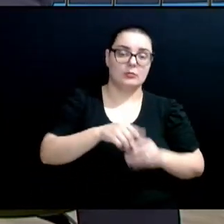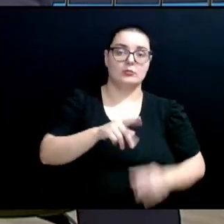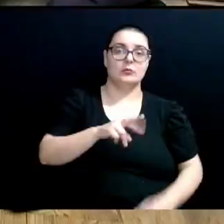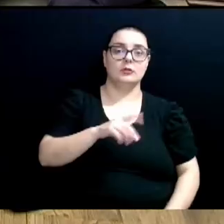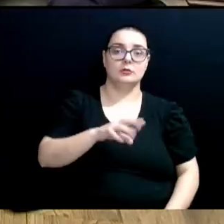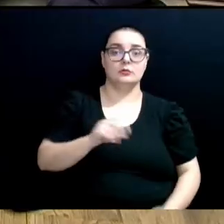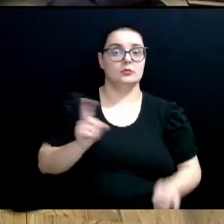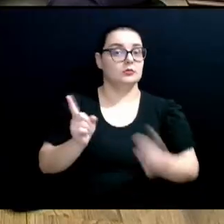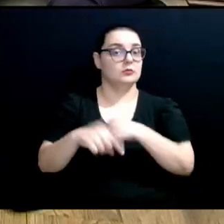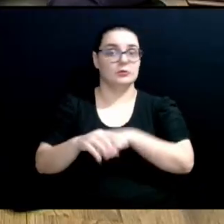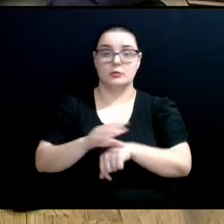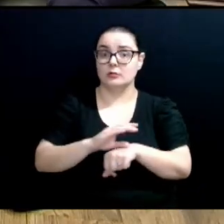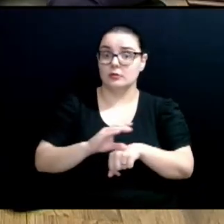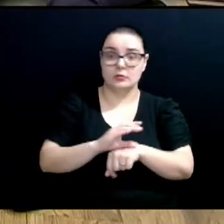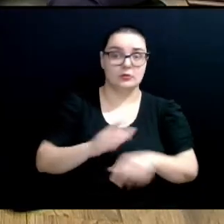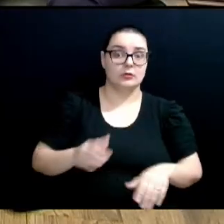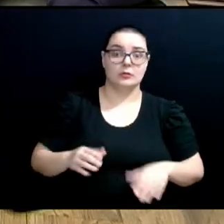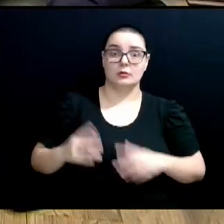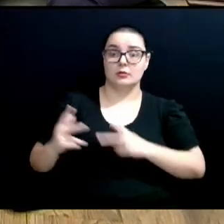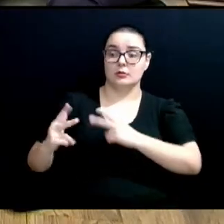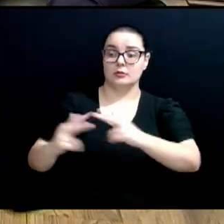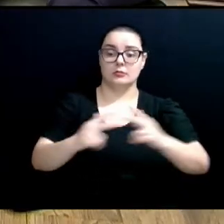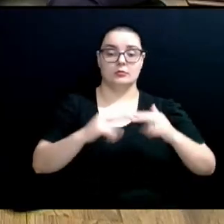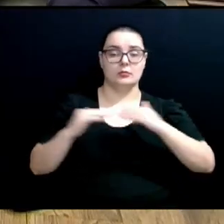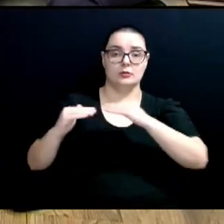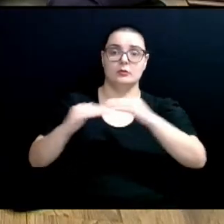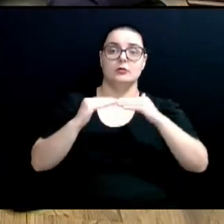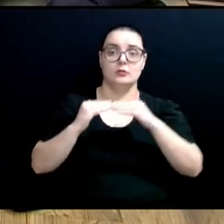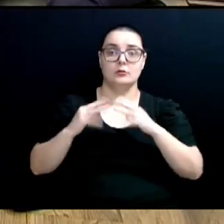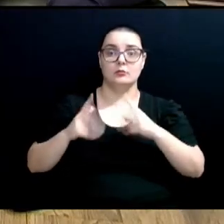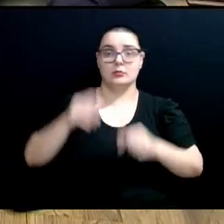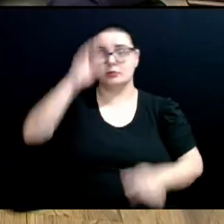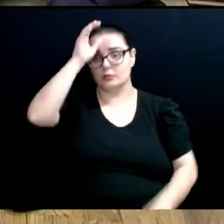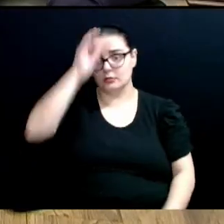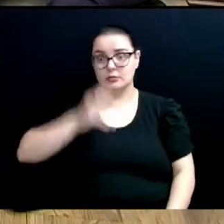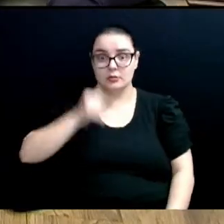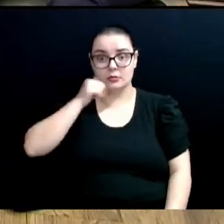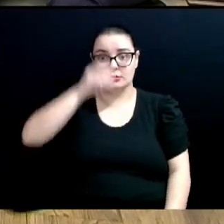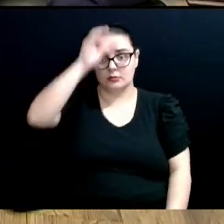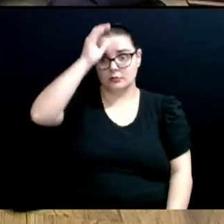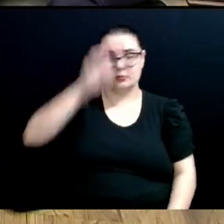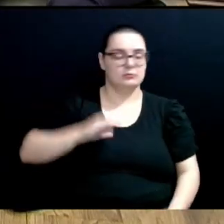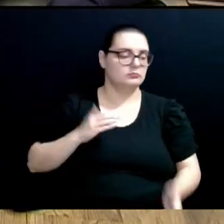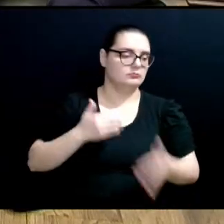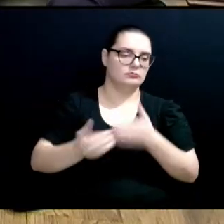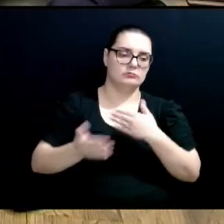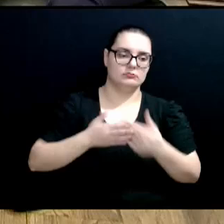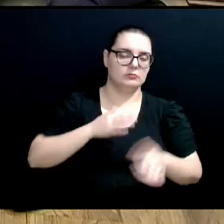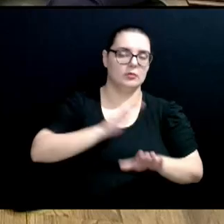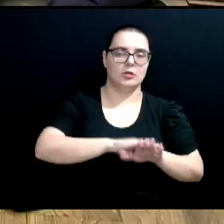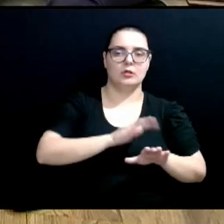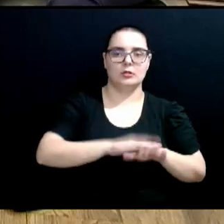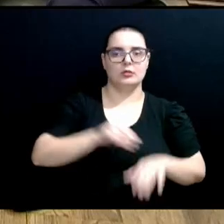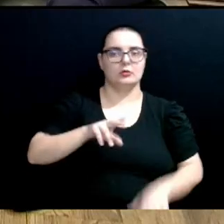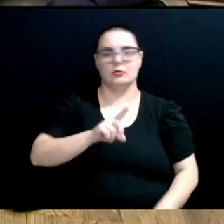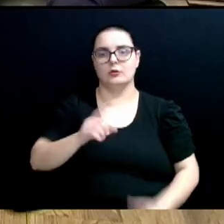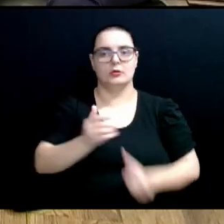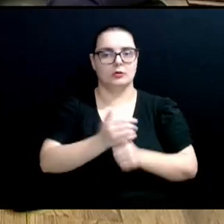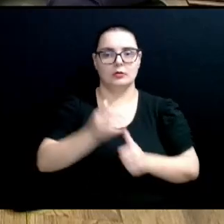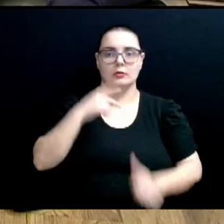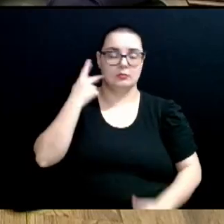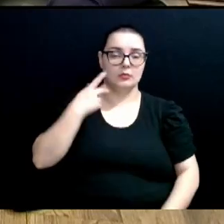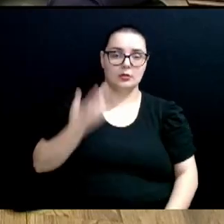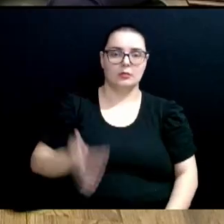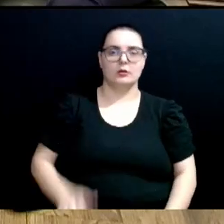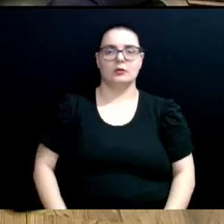constitucional, da igualdade de condições para todos os cidadãos e cidadãs, independentemente se ele exerce ou não o mandato parlamentar, né?